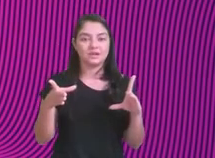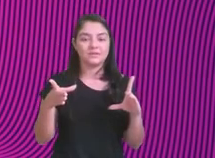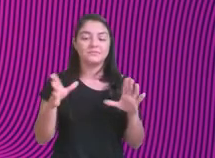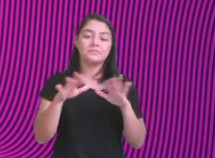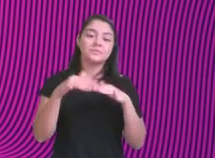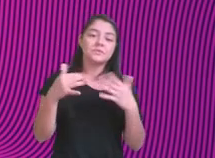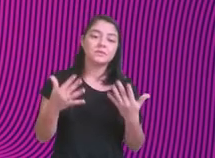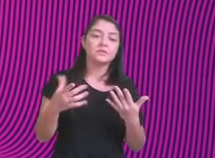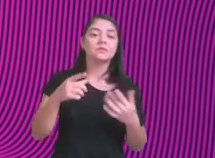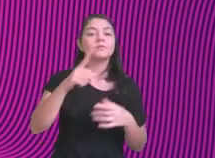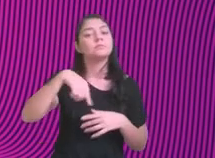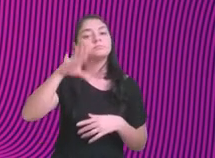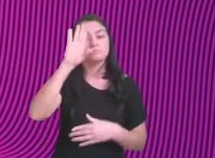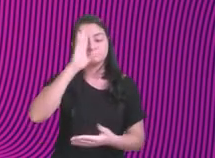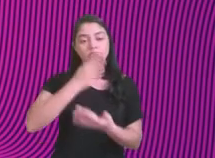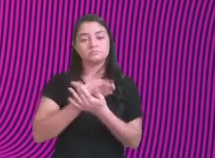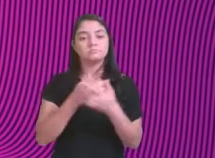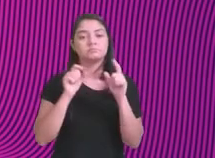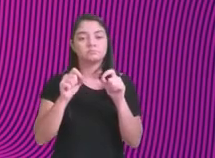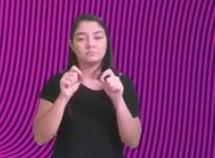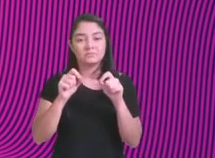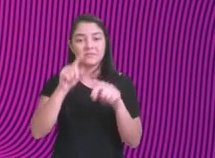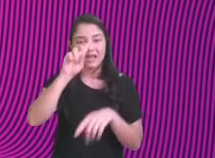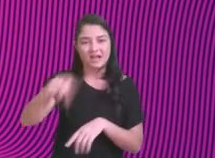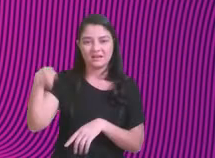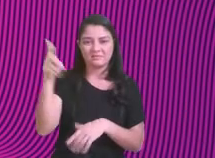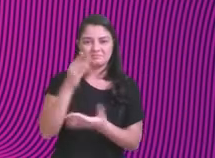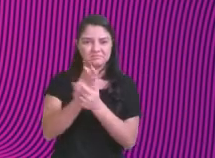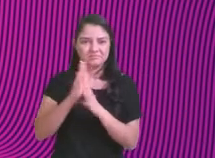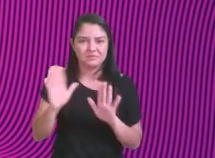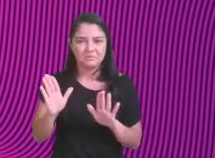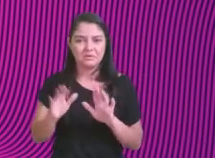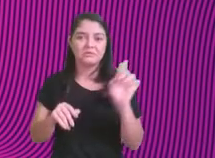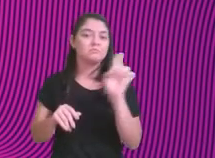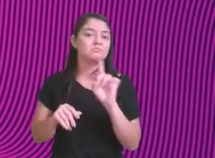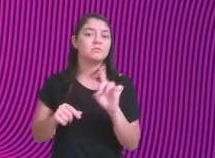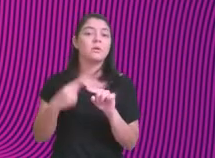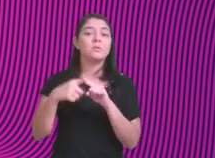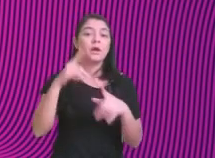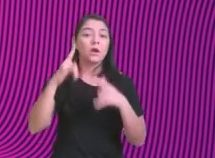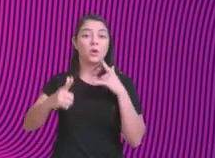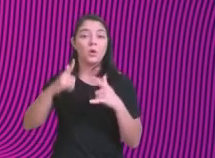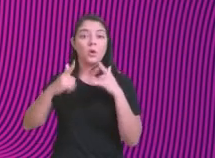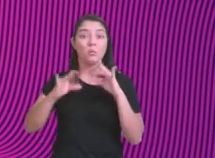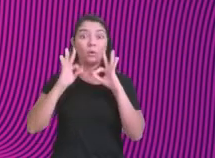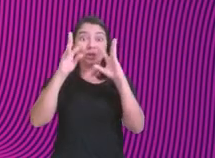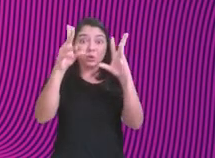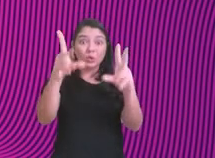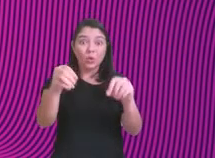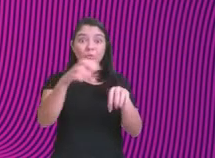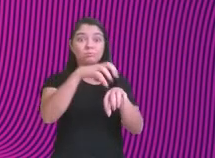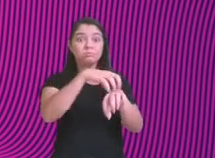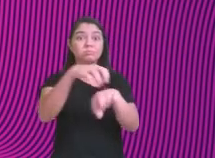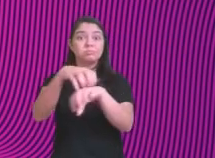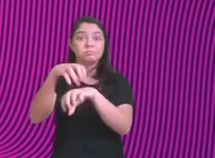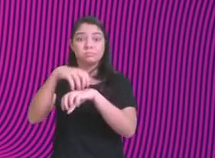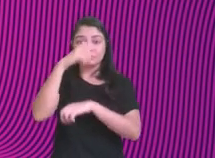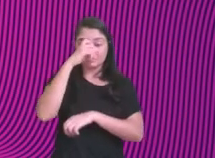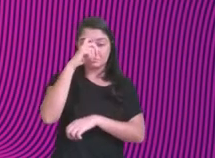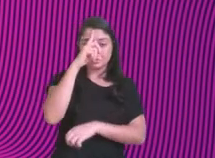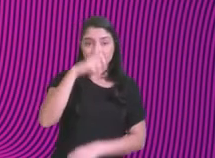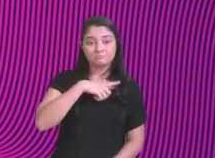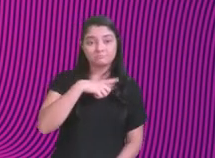ela esteja ainda condenada, ainda porque a gente não tem a possibilidade de ter robô em todos os centros, né? Eu acho